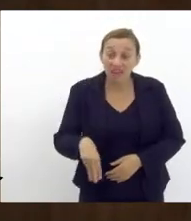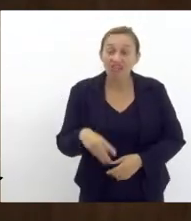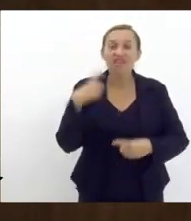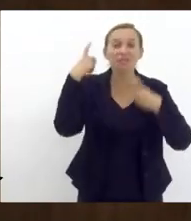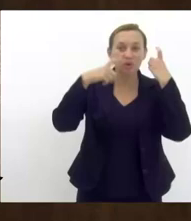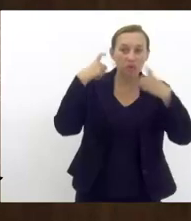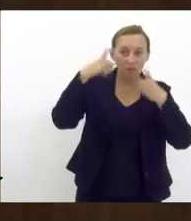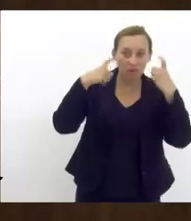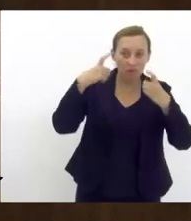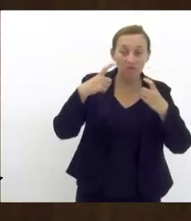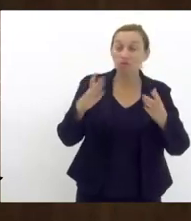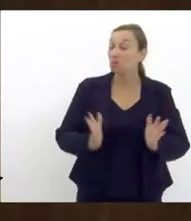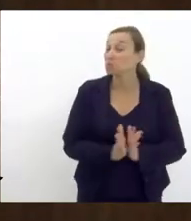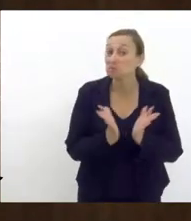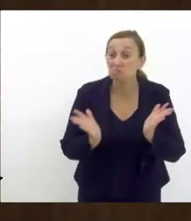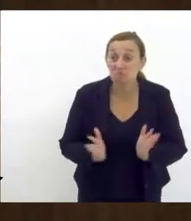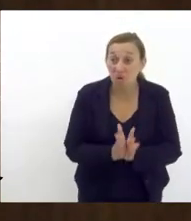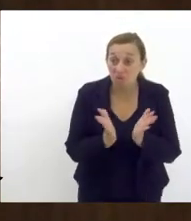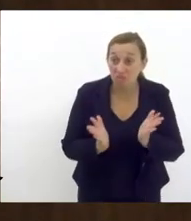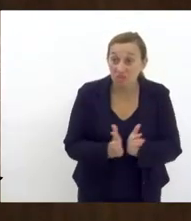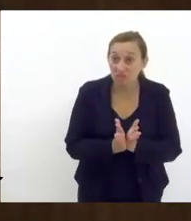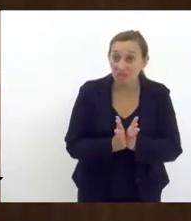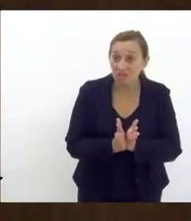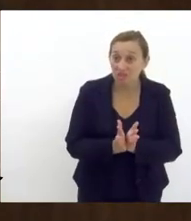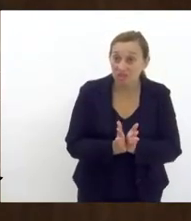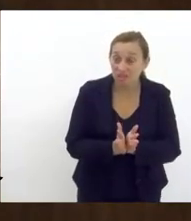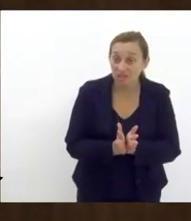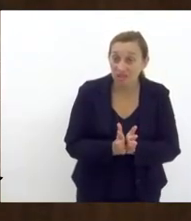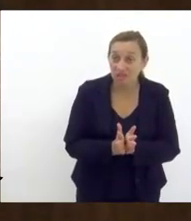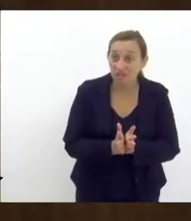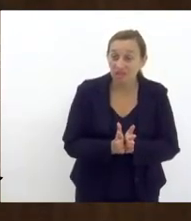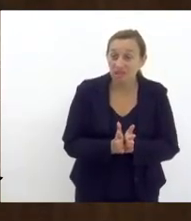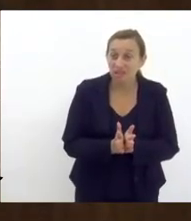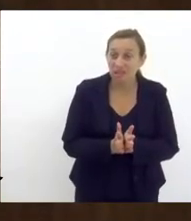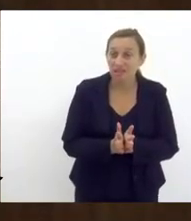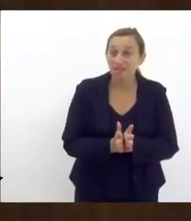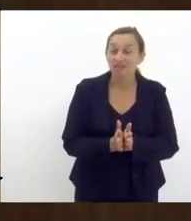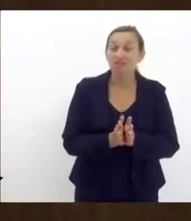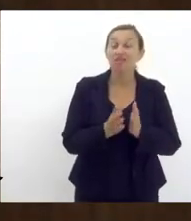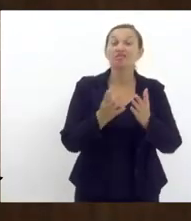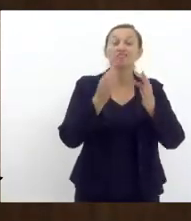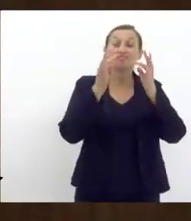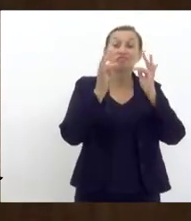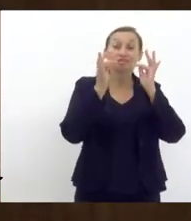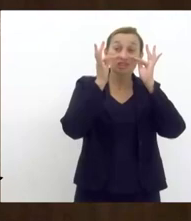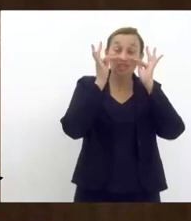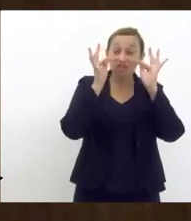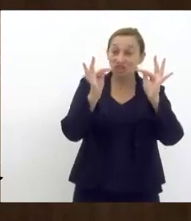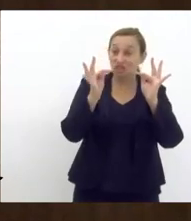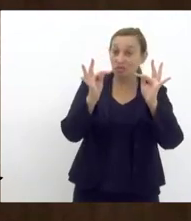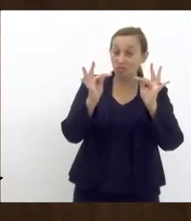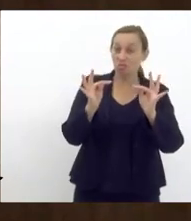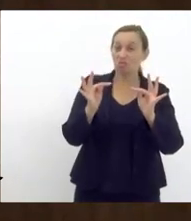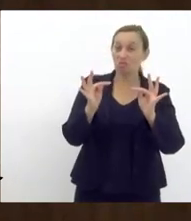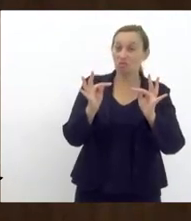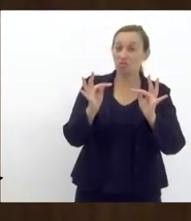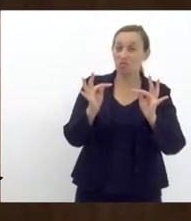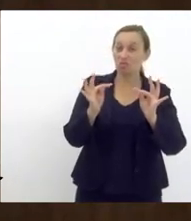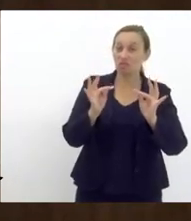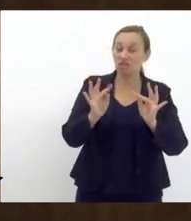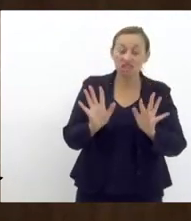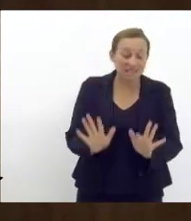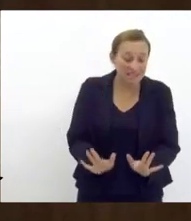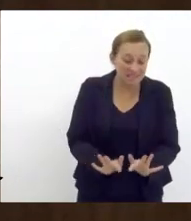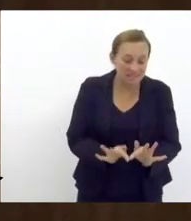preocupado com os pobres da testemunho de lisura de